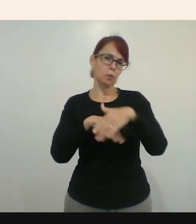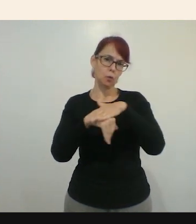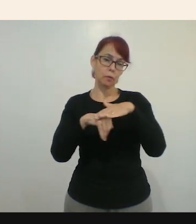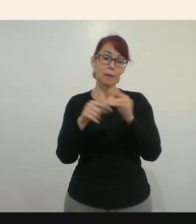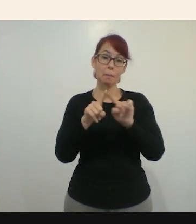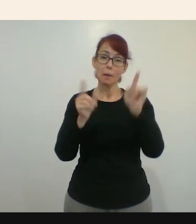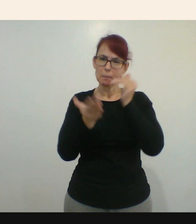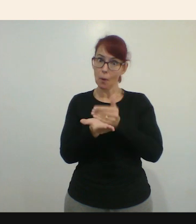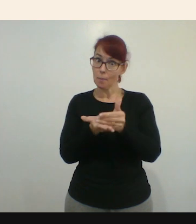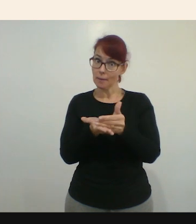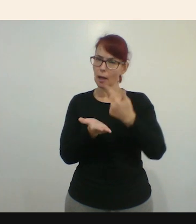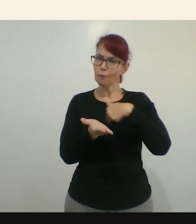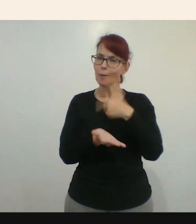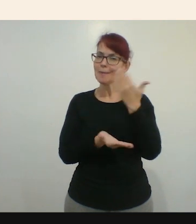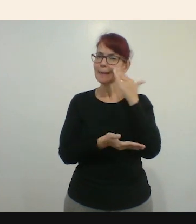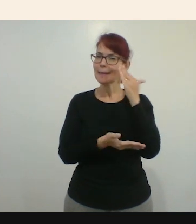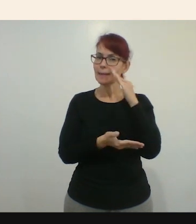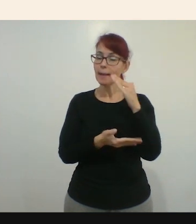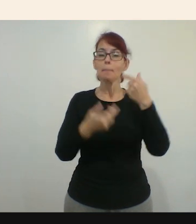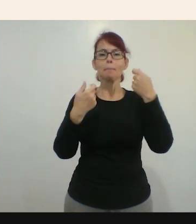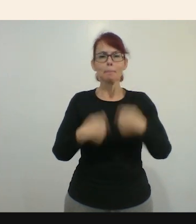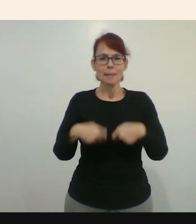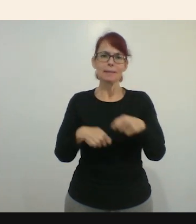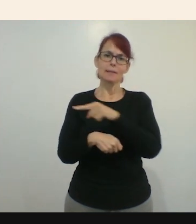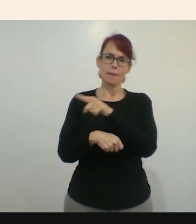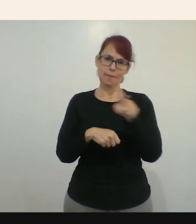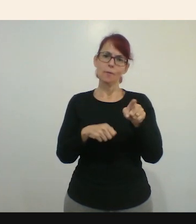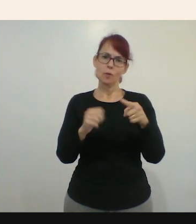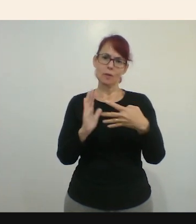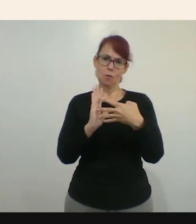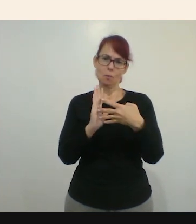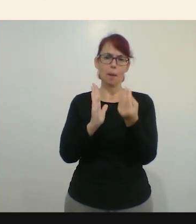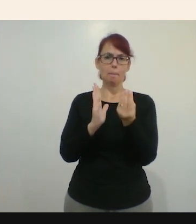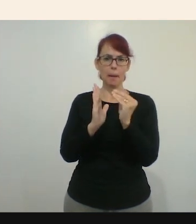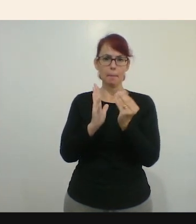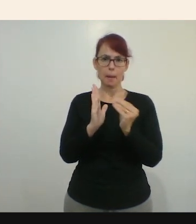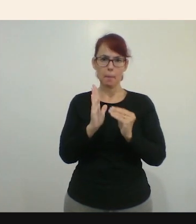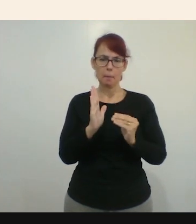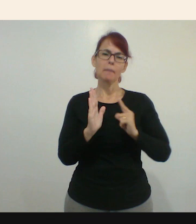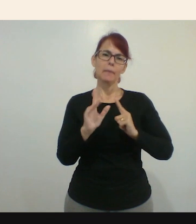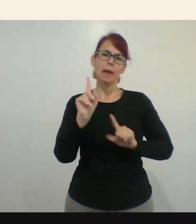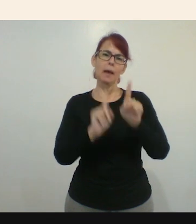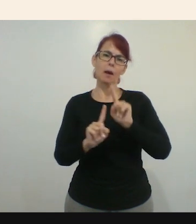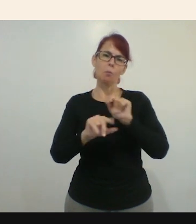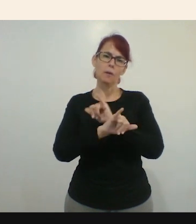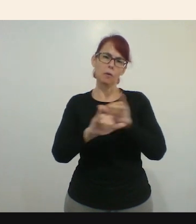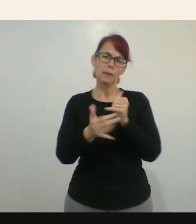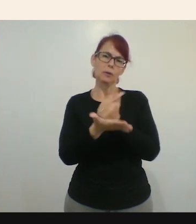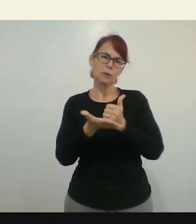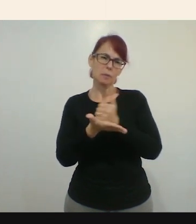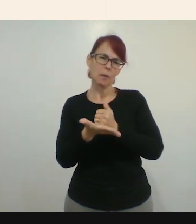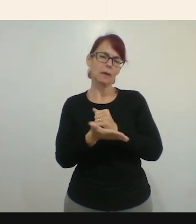de imediato, para início de conversa, digamos assim, nós precisamos que esse formulário seja preenchido. Então, ele vem com algumas informações